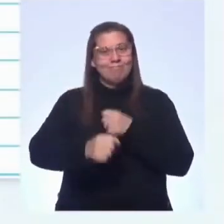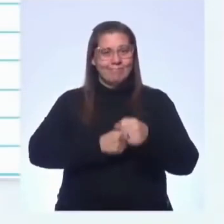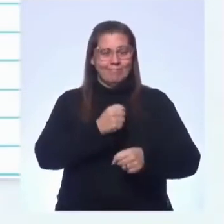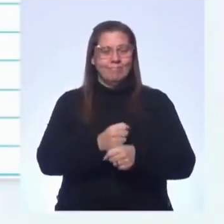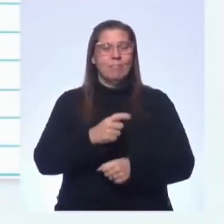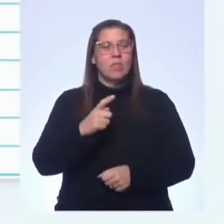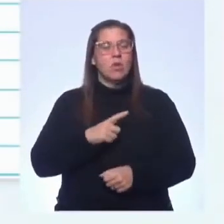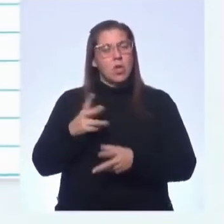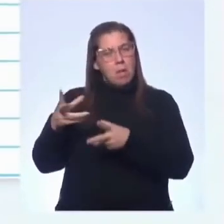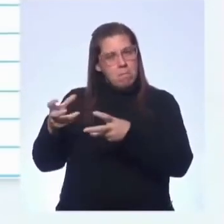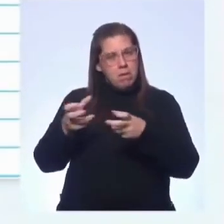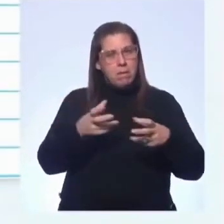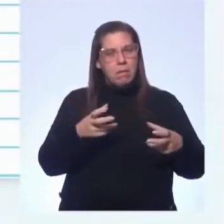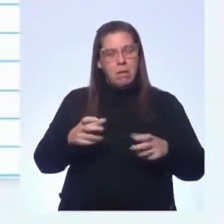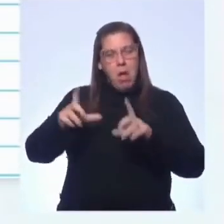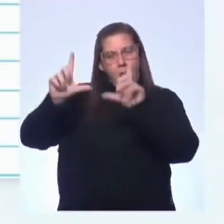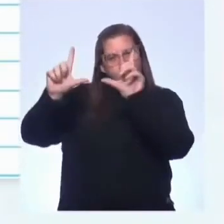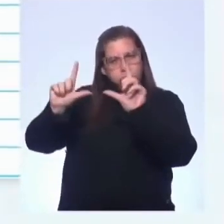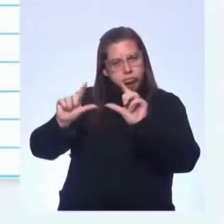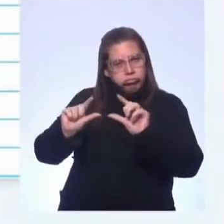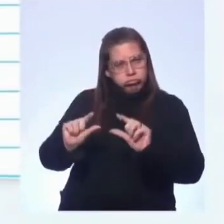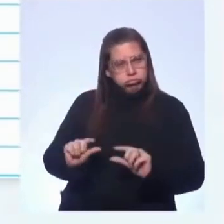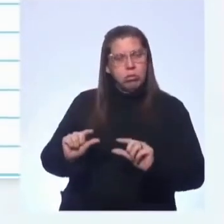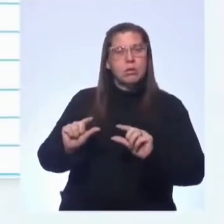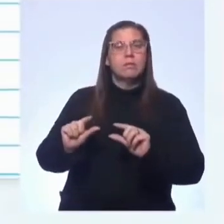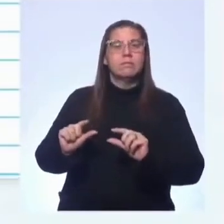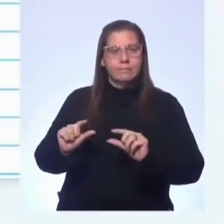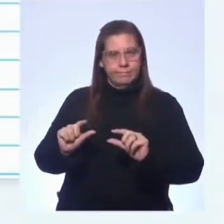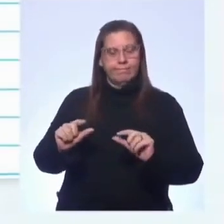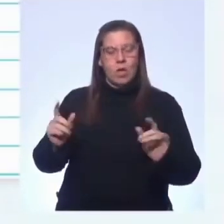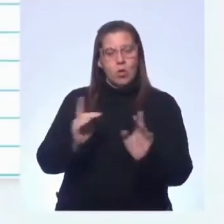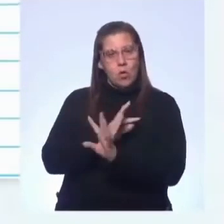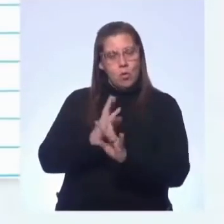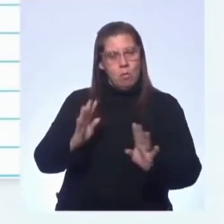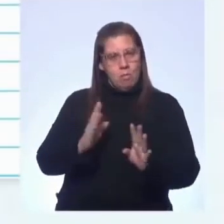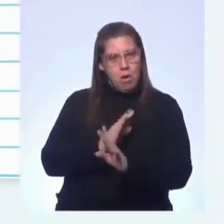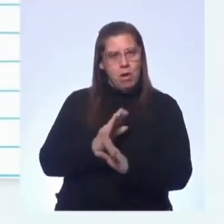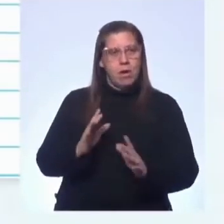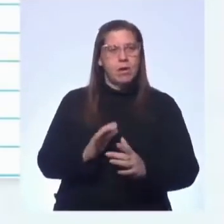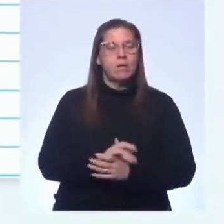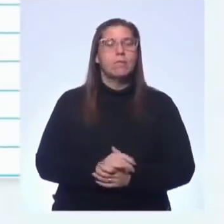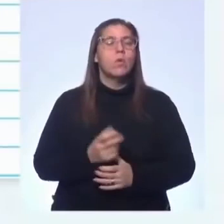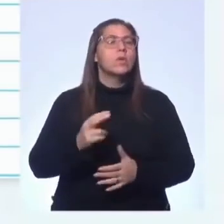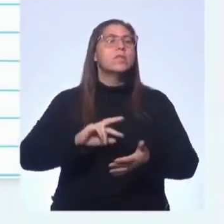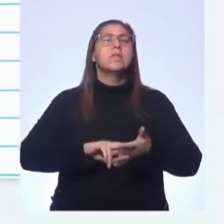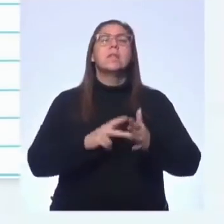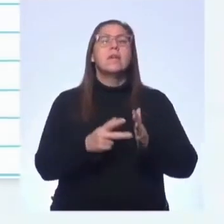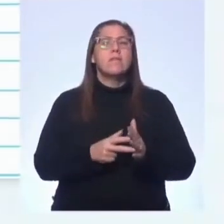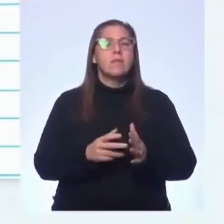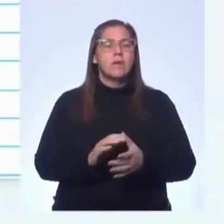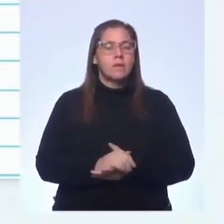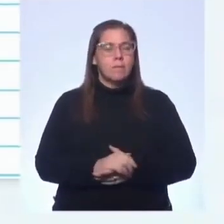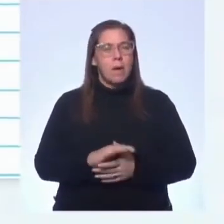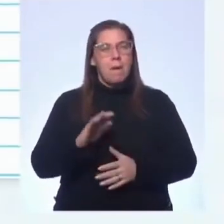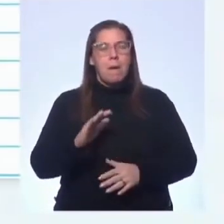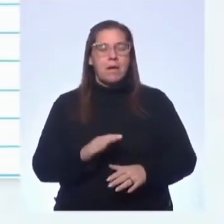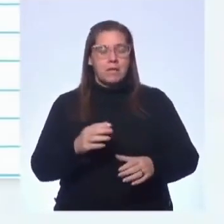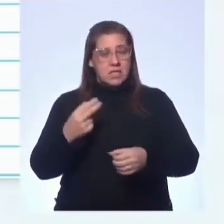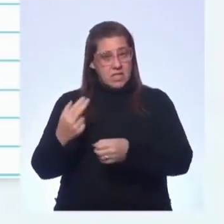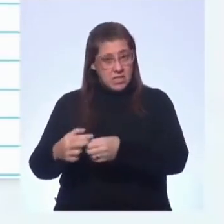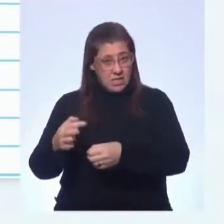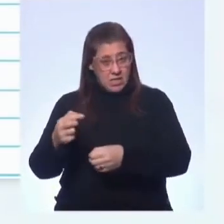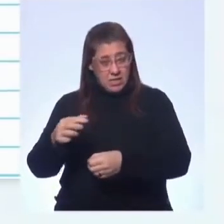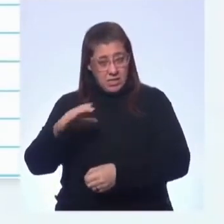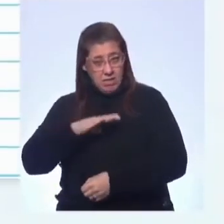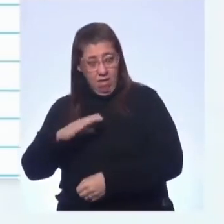vemos uma diminuição no ritmo de crescimento das maiores concentrações urbanas e incremento mais significativo para os centros de tamanho médio. De